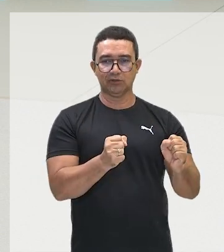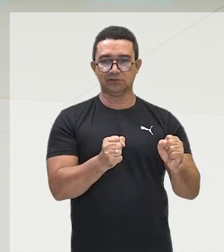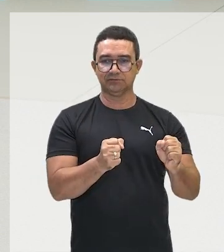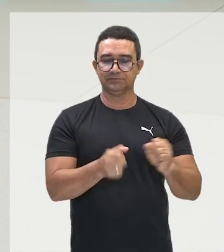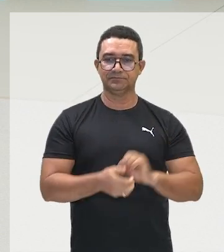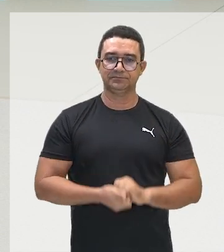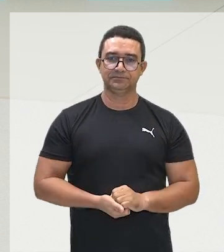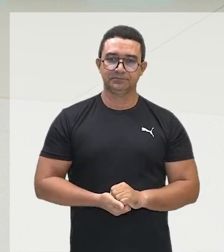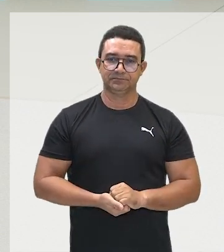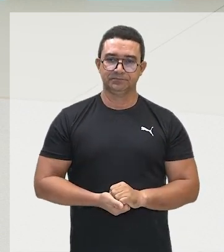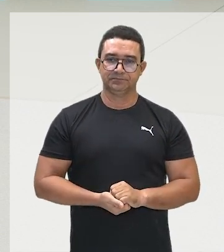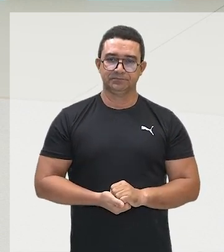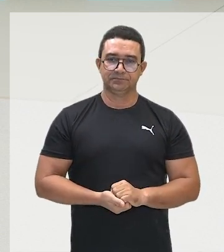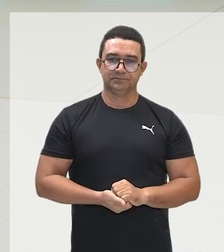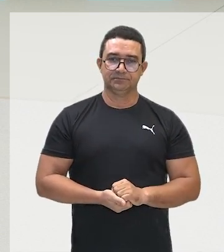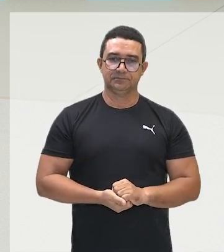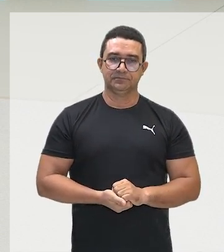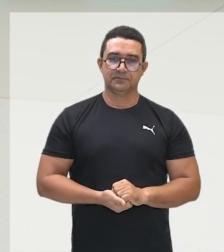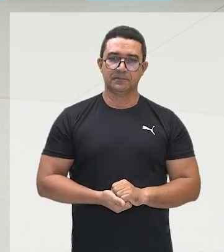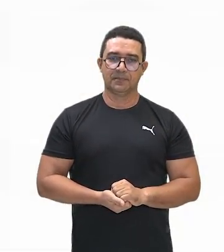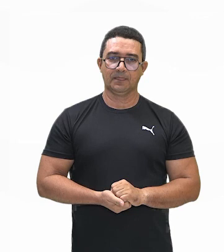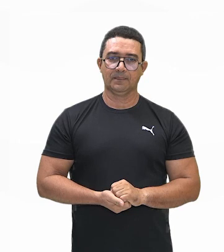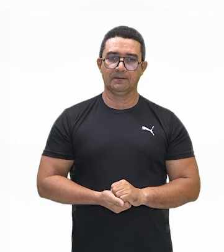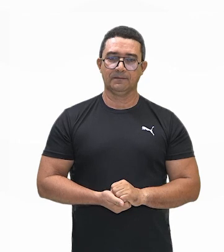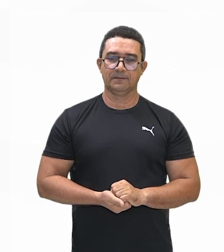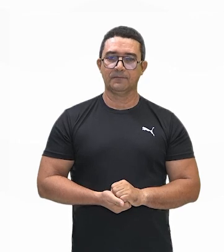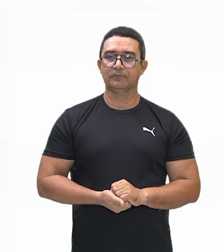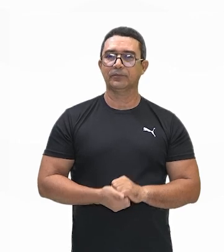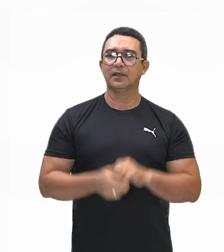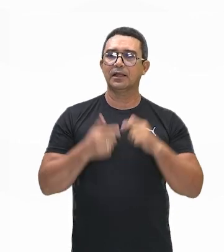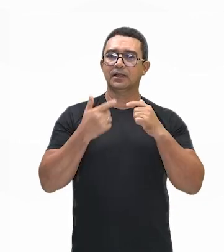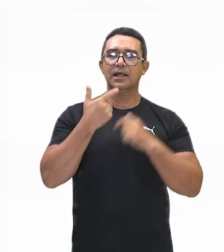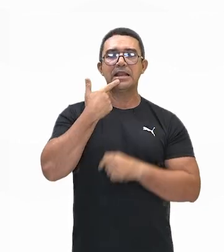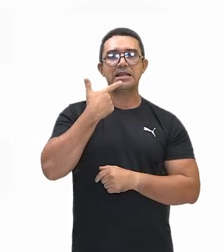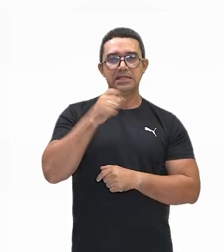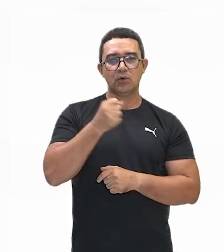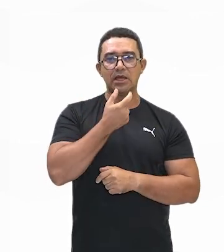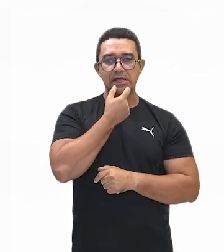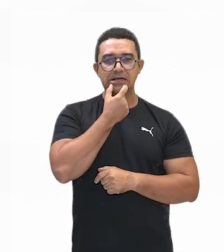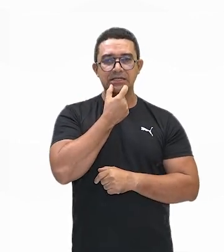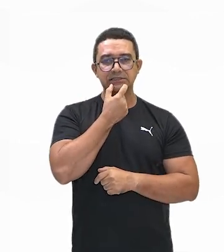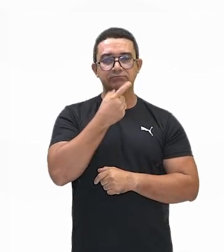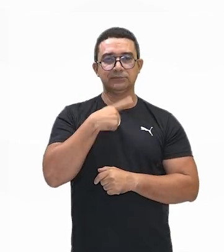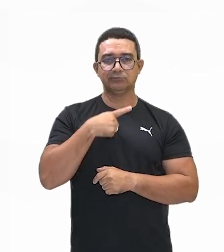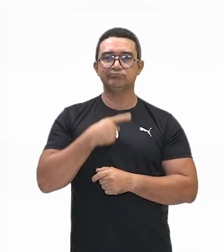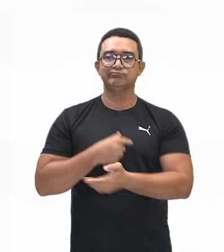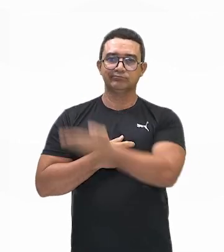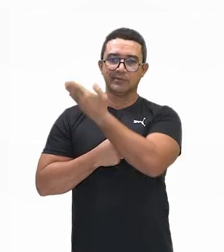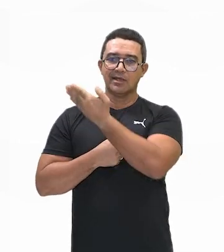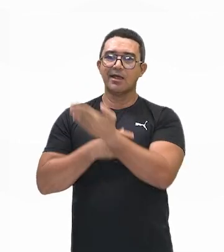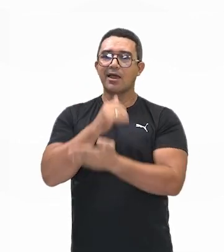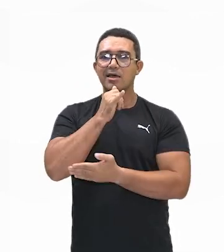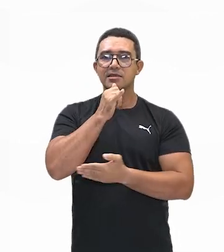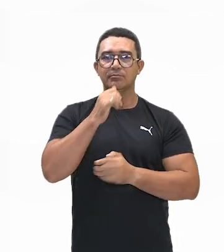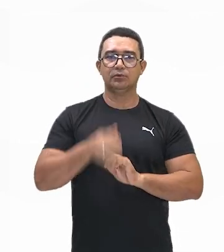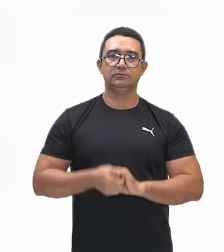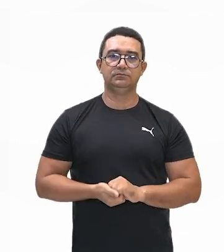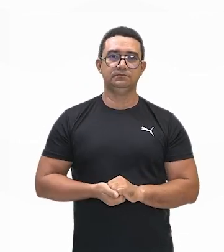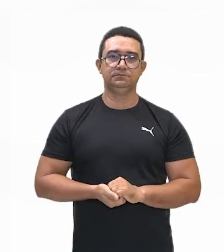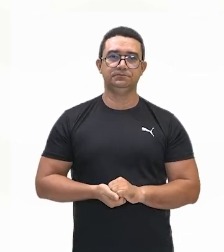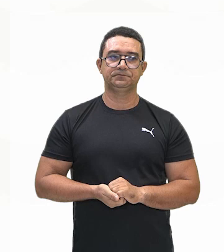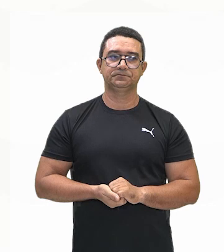ater agora. Olha só. Na língua inglesa, então, nós temos esses exemplos aqui. Olha